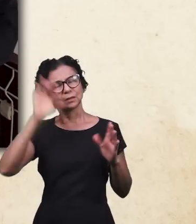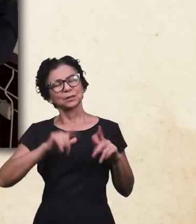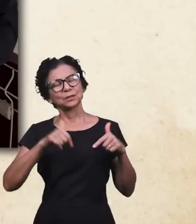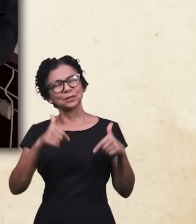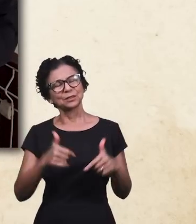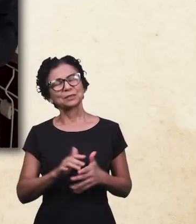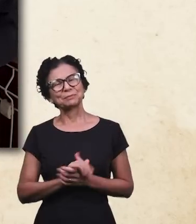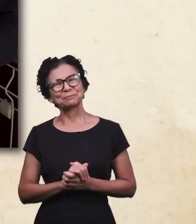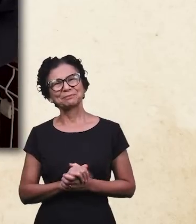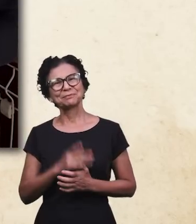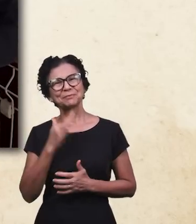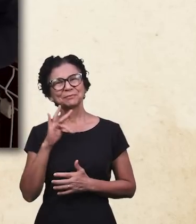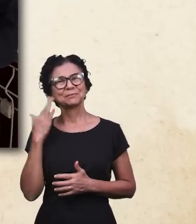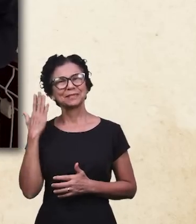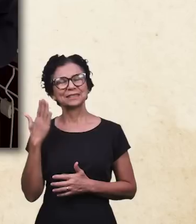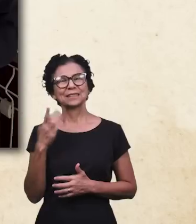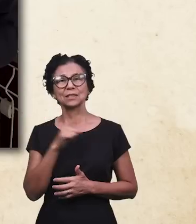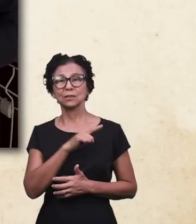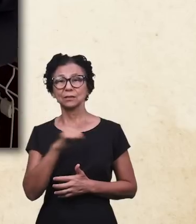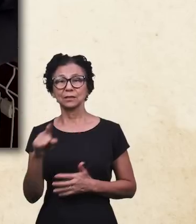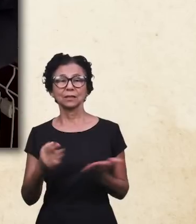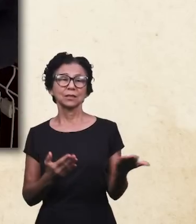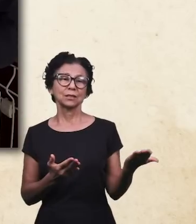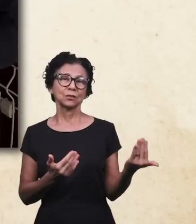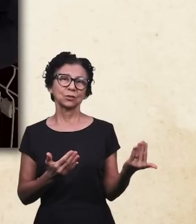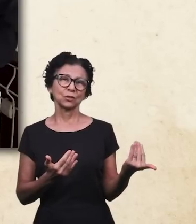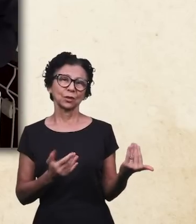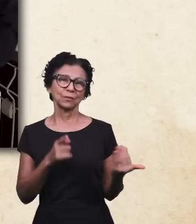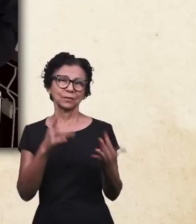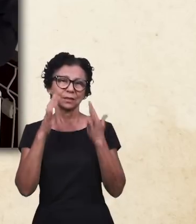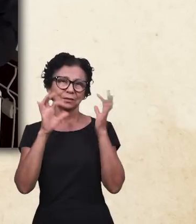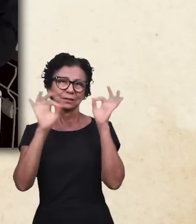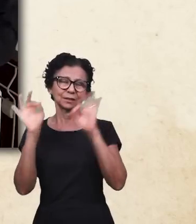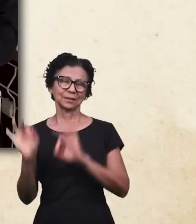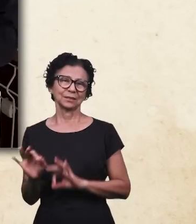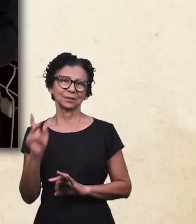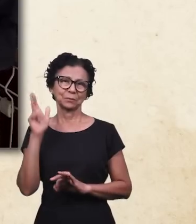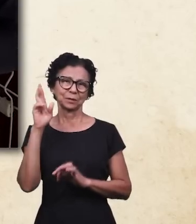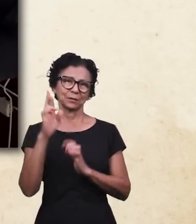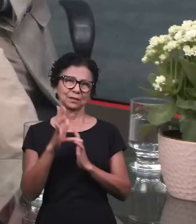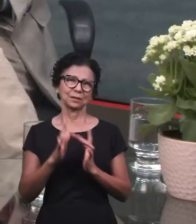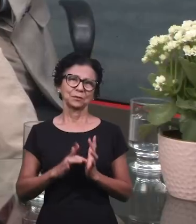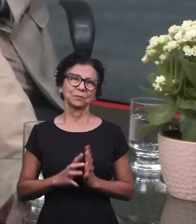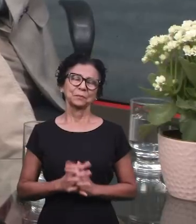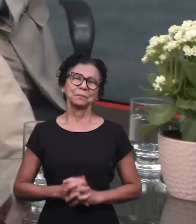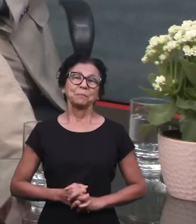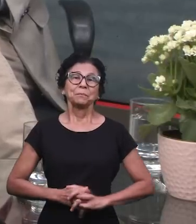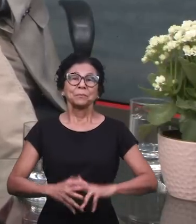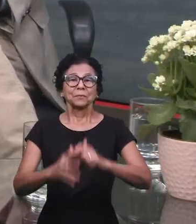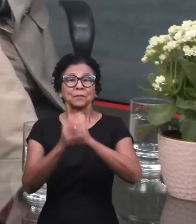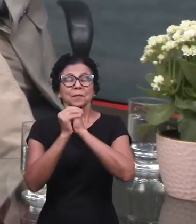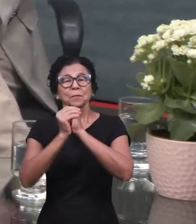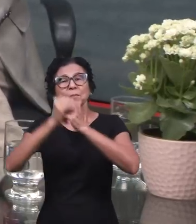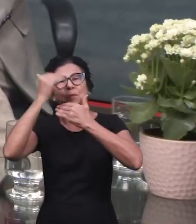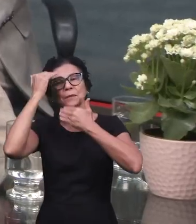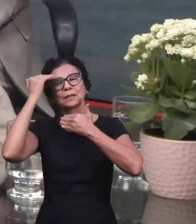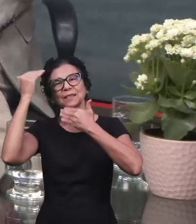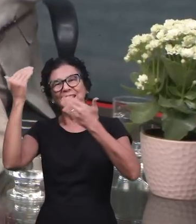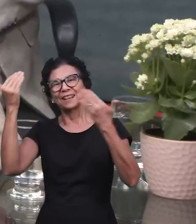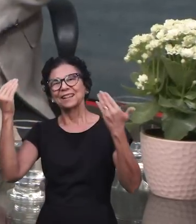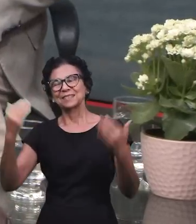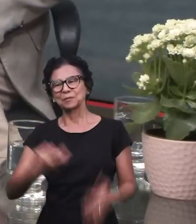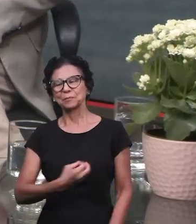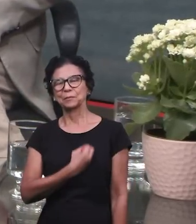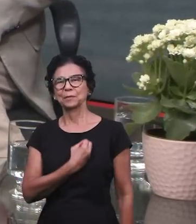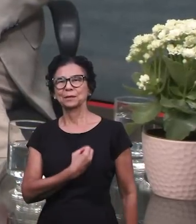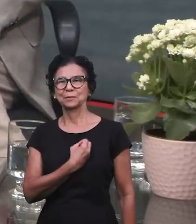breve mensagem para os nossos jovens e a você que lhes assiste. A paz do Senhor. Amém. Obrigado, Wander, por sua participação.